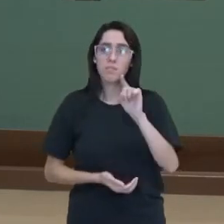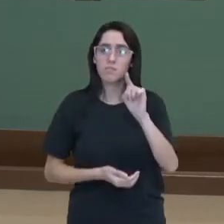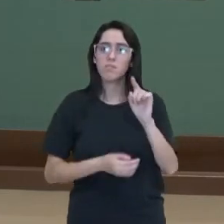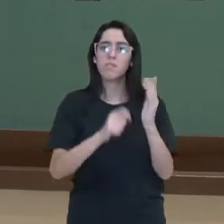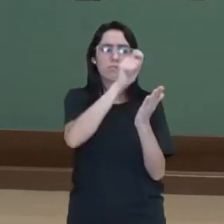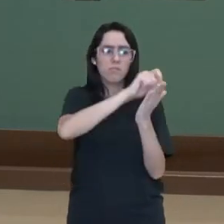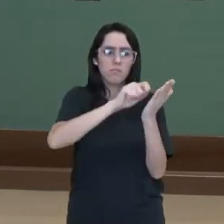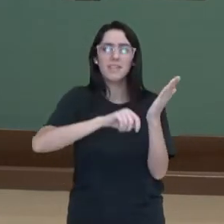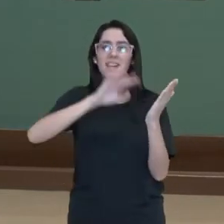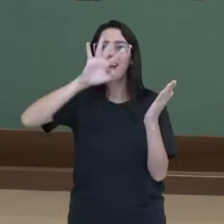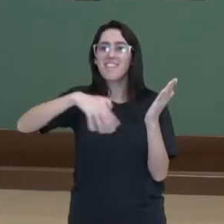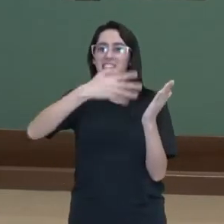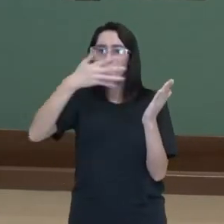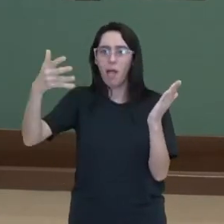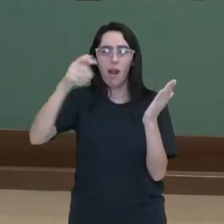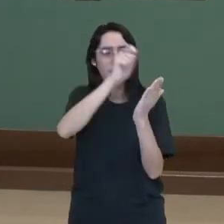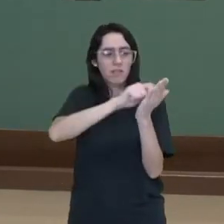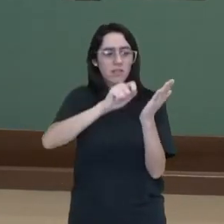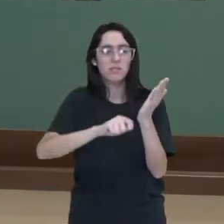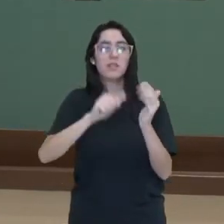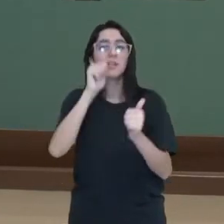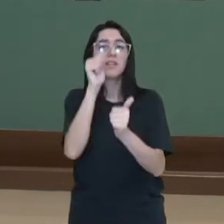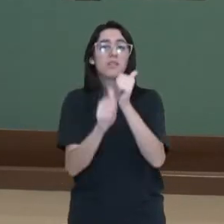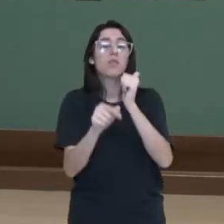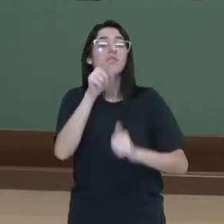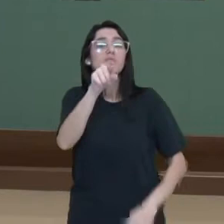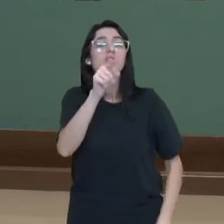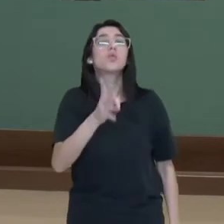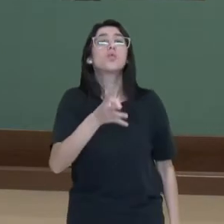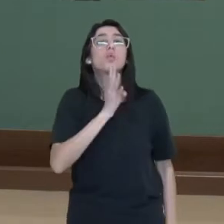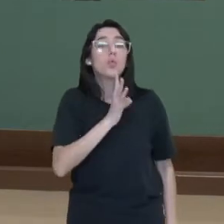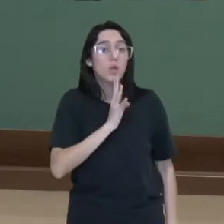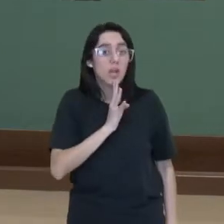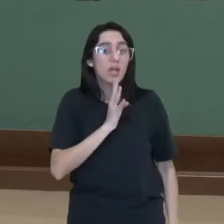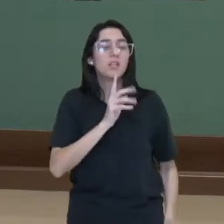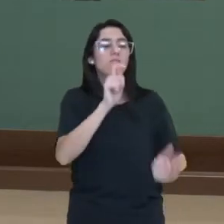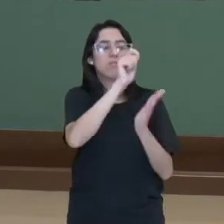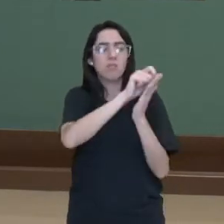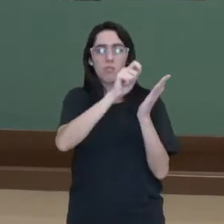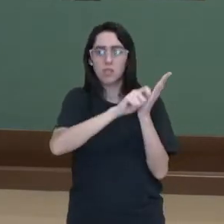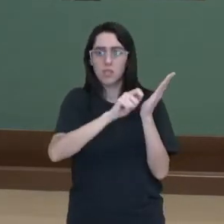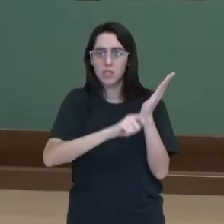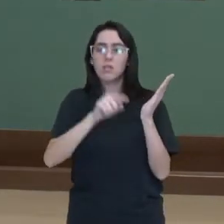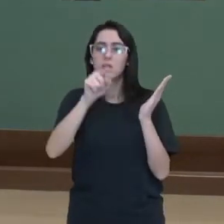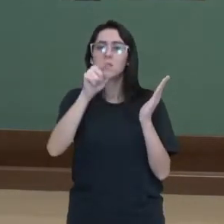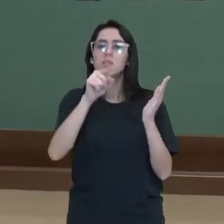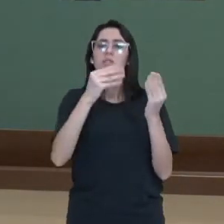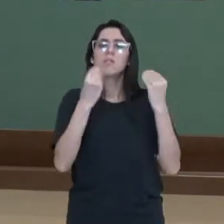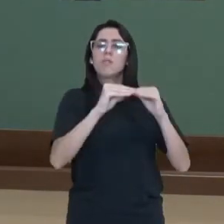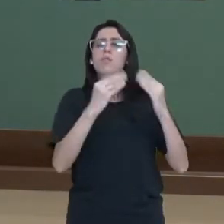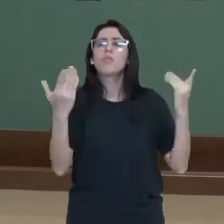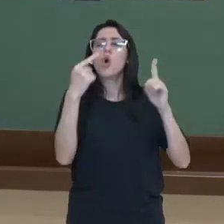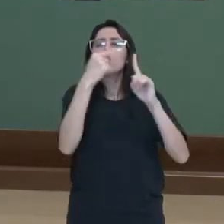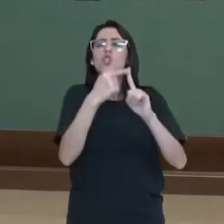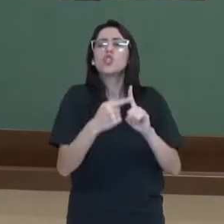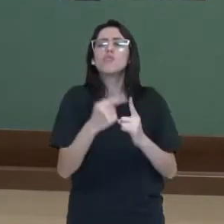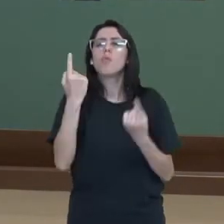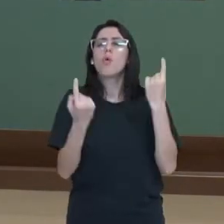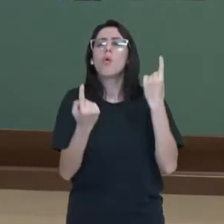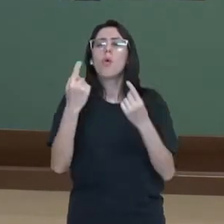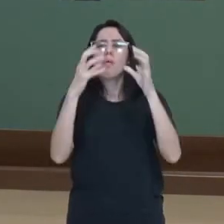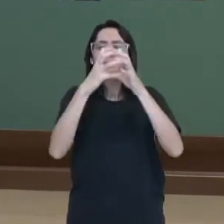tabela com os esportes que você conhece e você vai classificar eles de acordo com